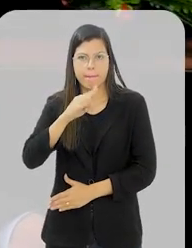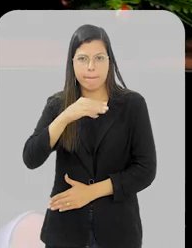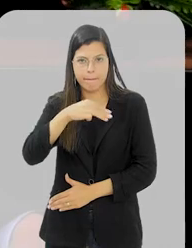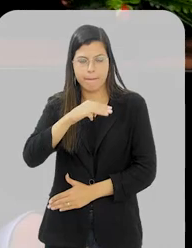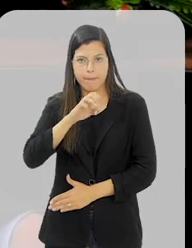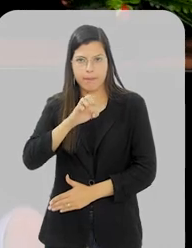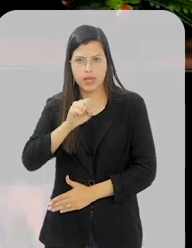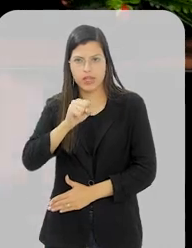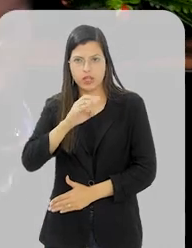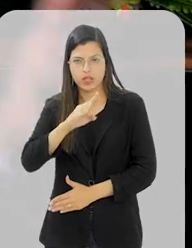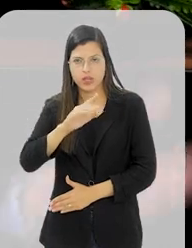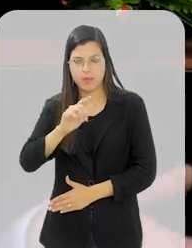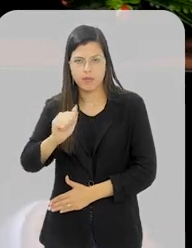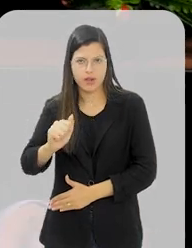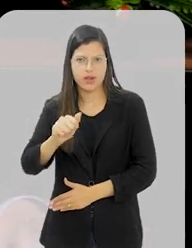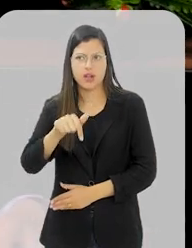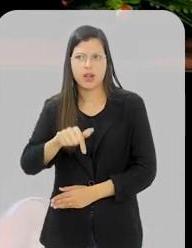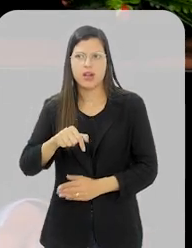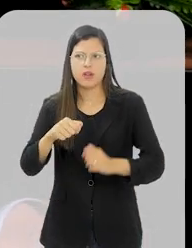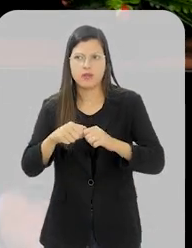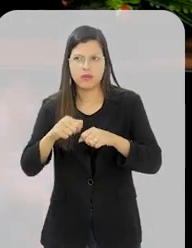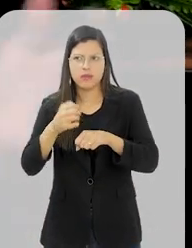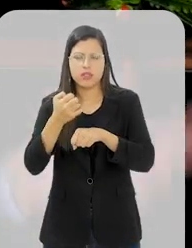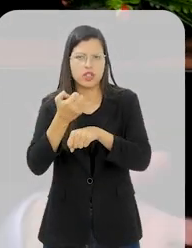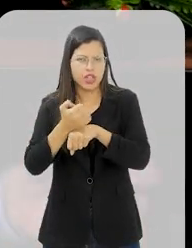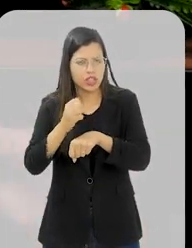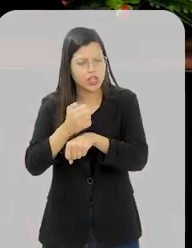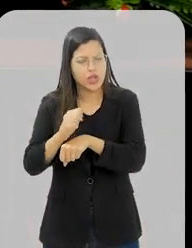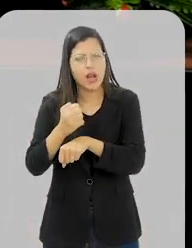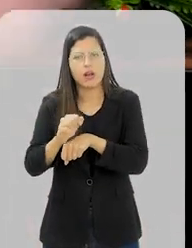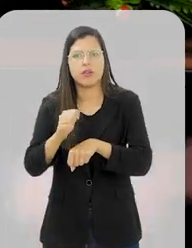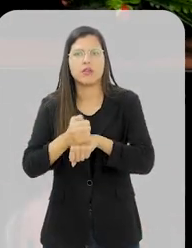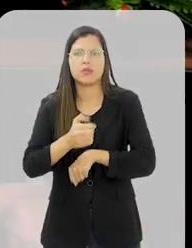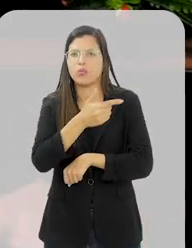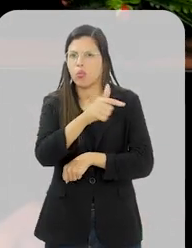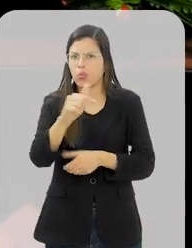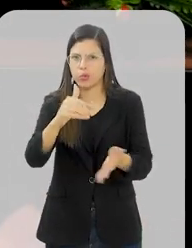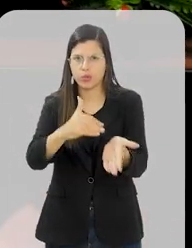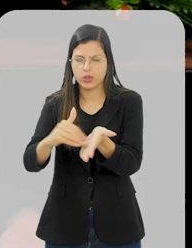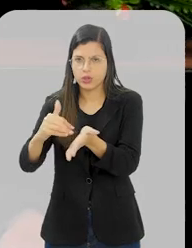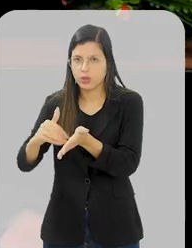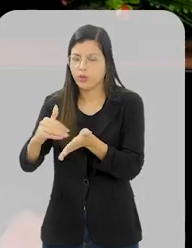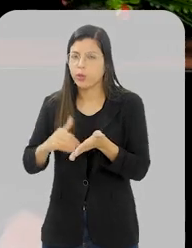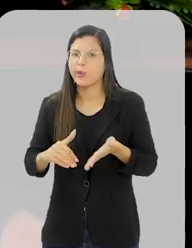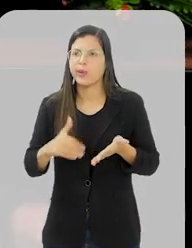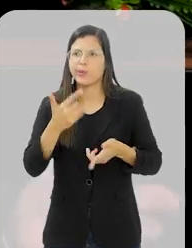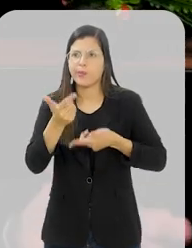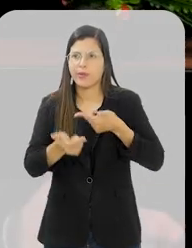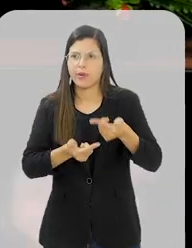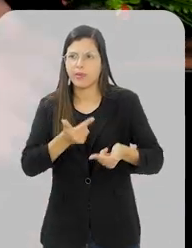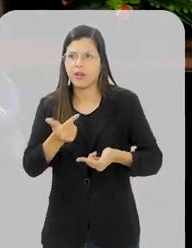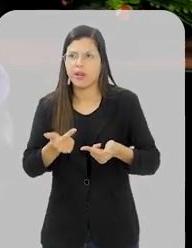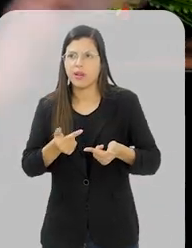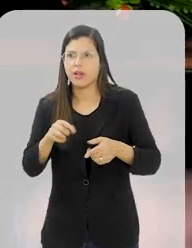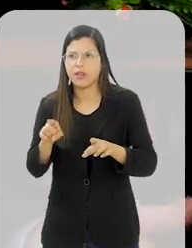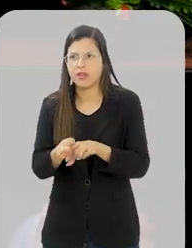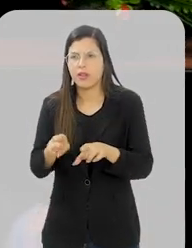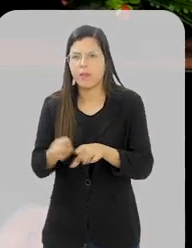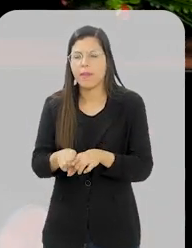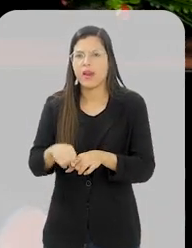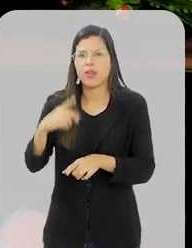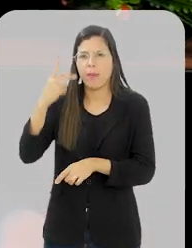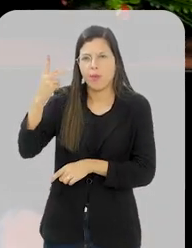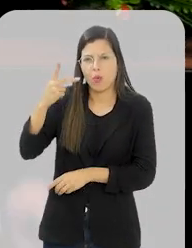primeiro emprego formal fui estagiário muitos em em outros escritórios trabalhei dessa forma Fi estragar da